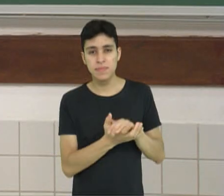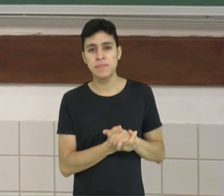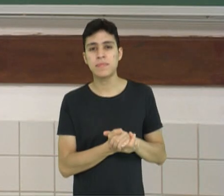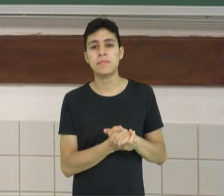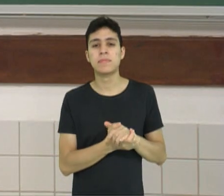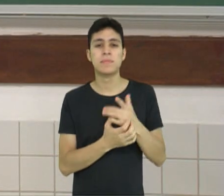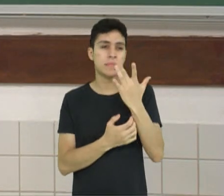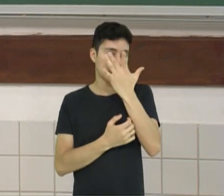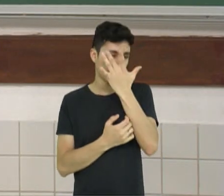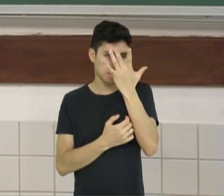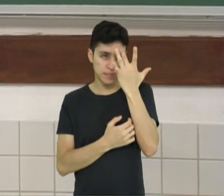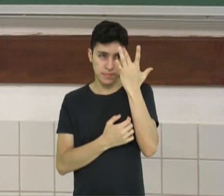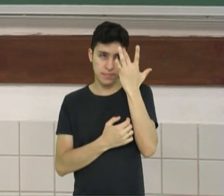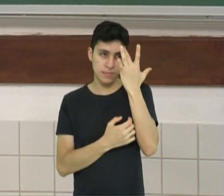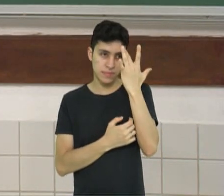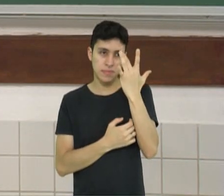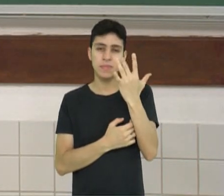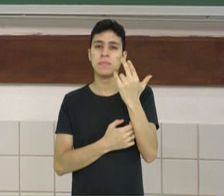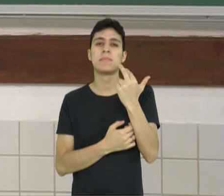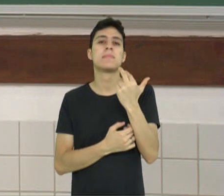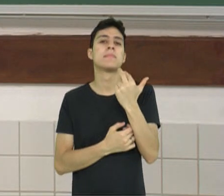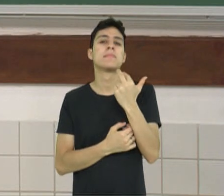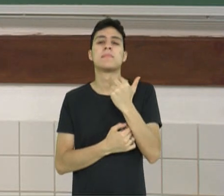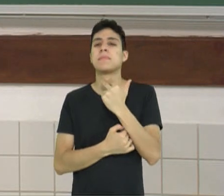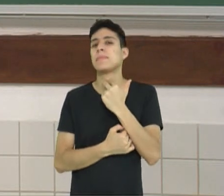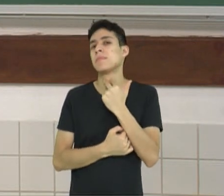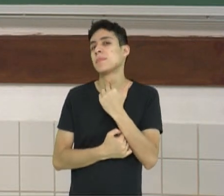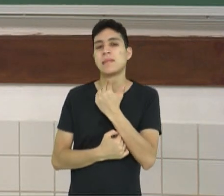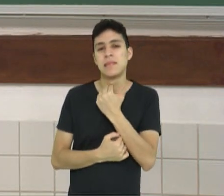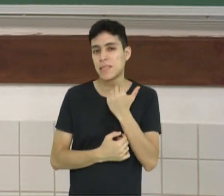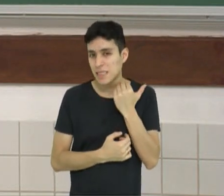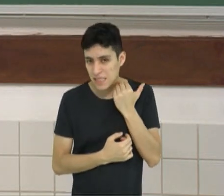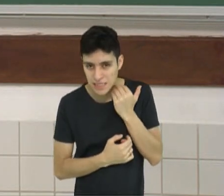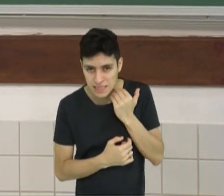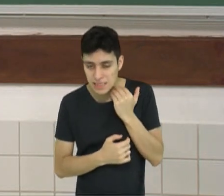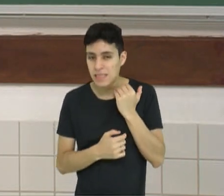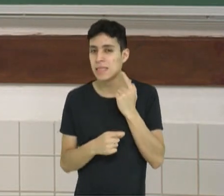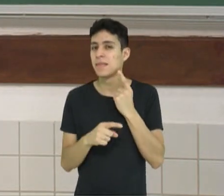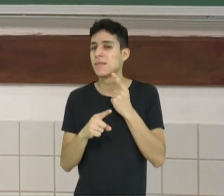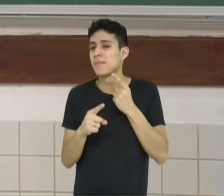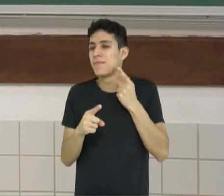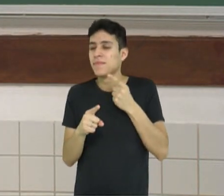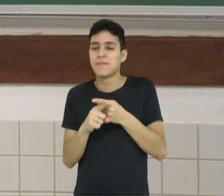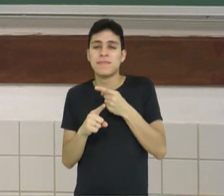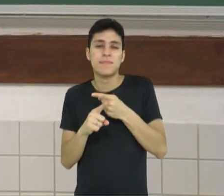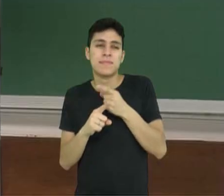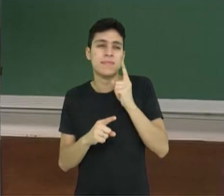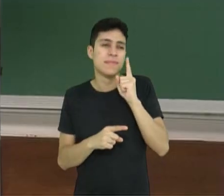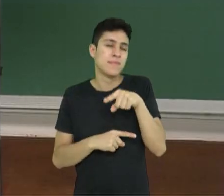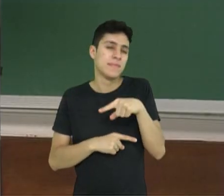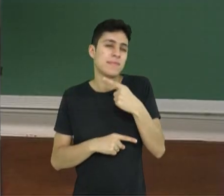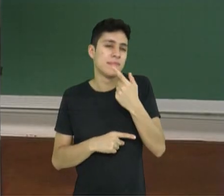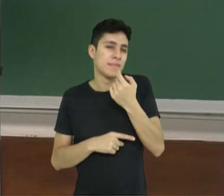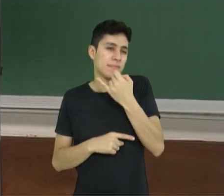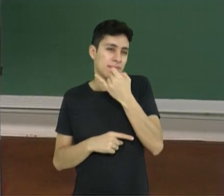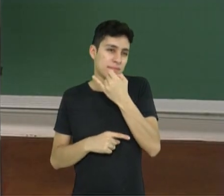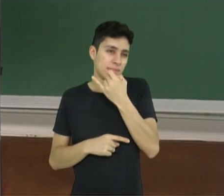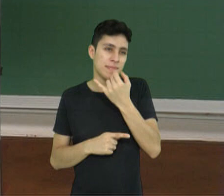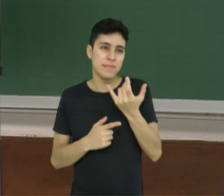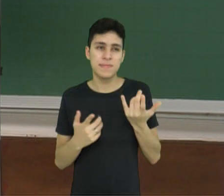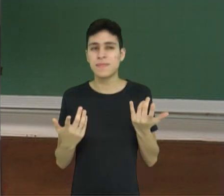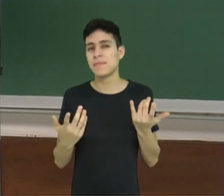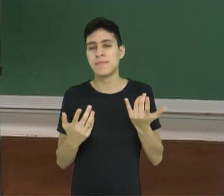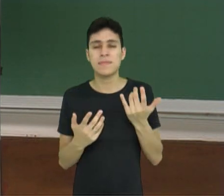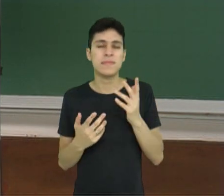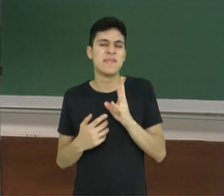podem morrer. Fala, oh, que bom, vou morar nessa cidade, né, não podem morrer. Mas lógico que isso aqui é